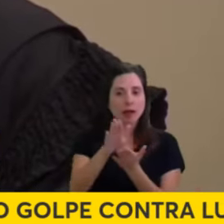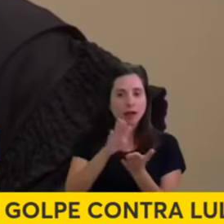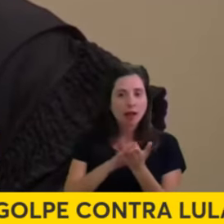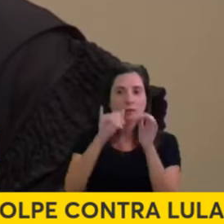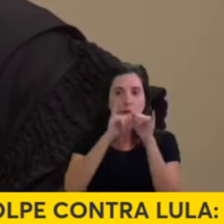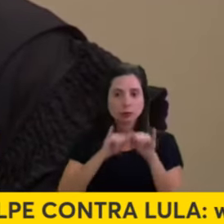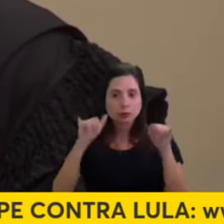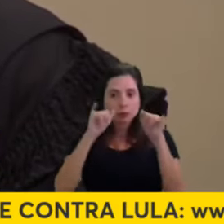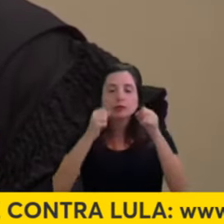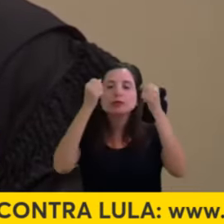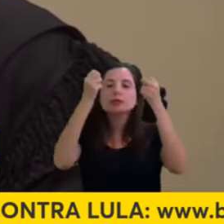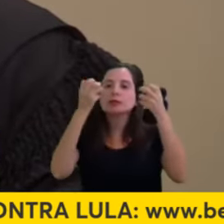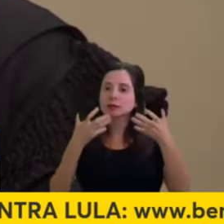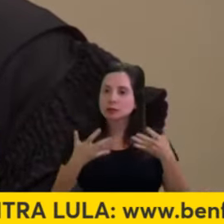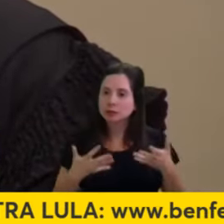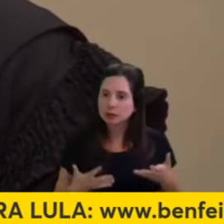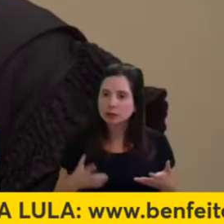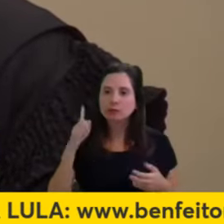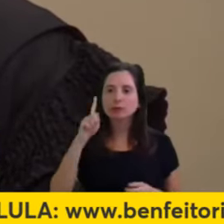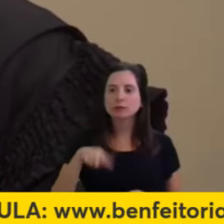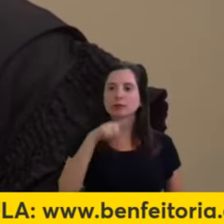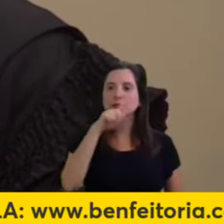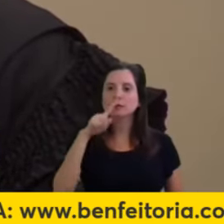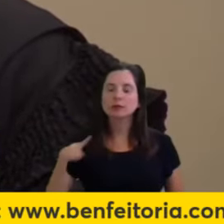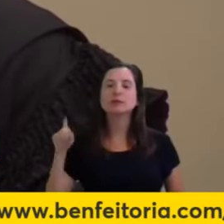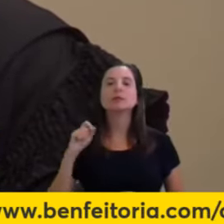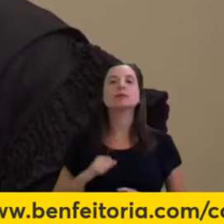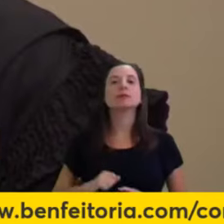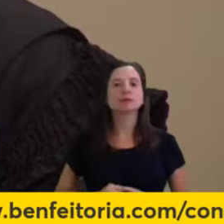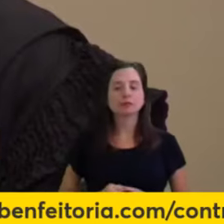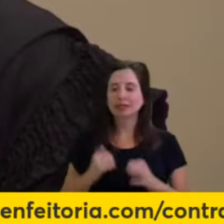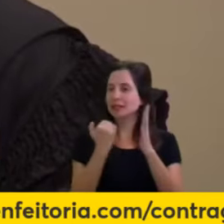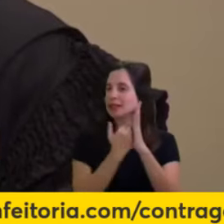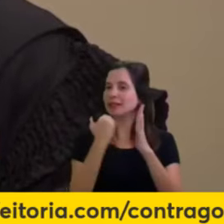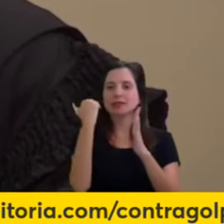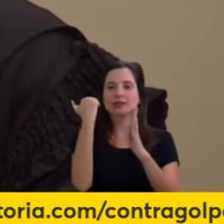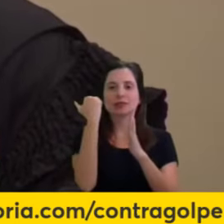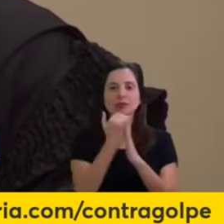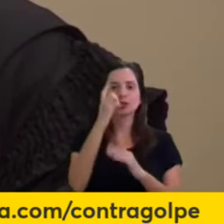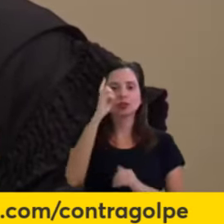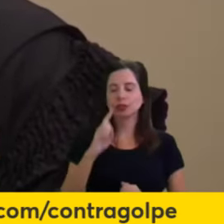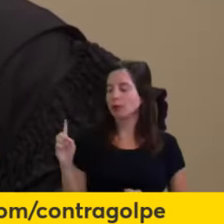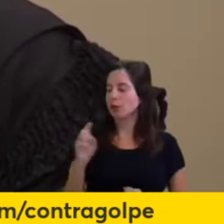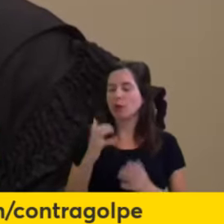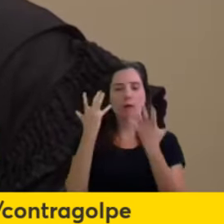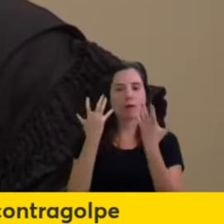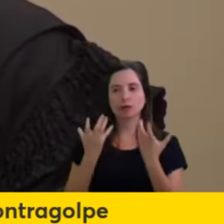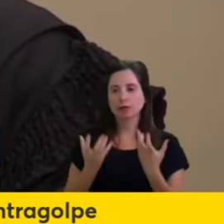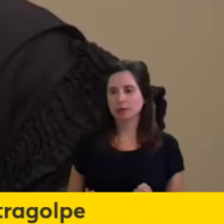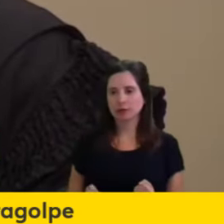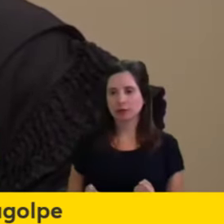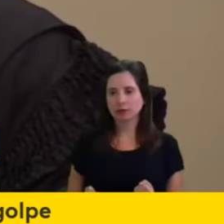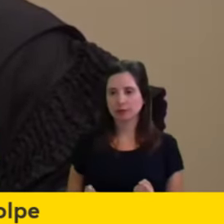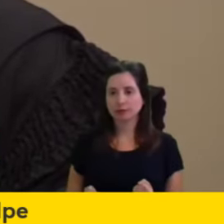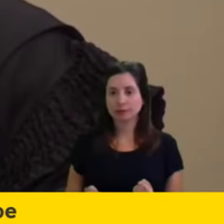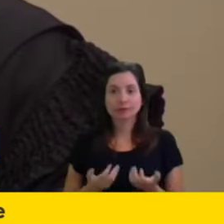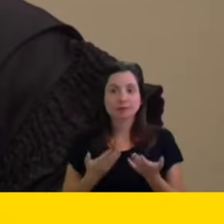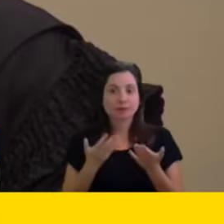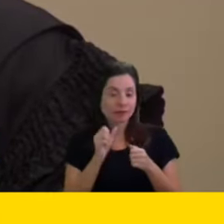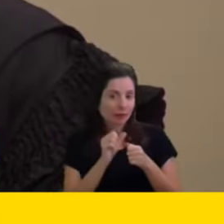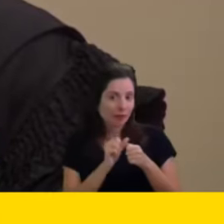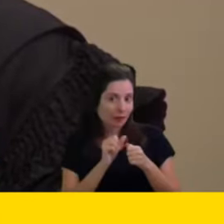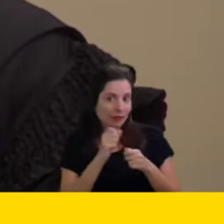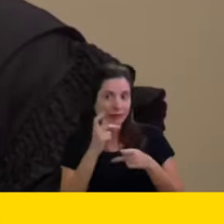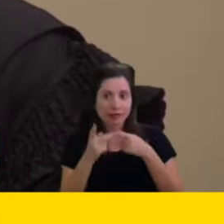que justificaria uma cassação a figura se exagera que o direito não admite feitas essas considerações senhor presidente parece-me